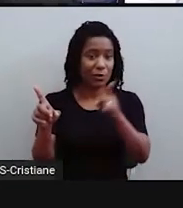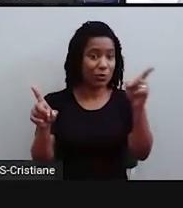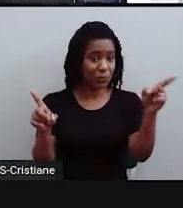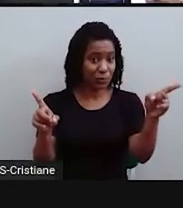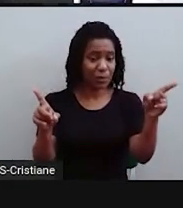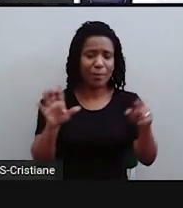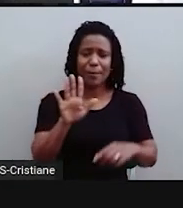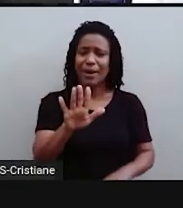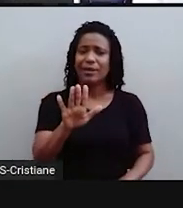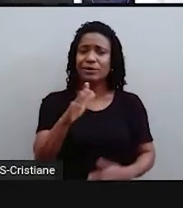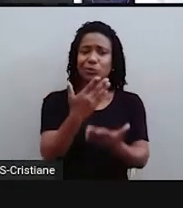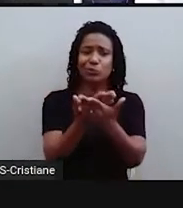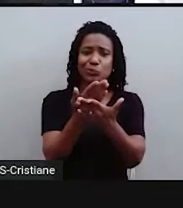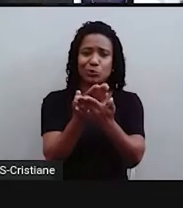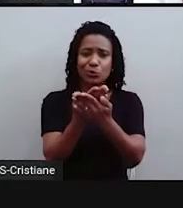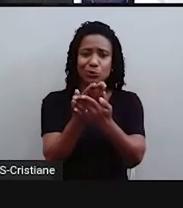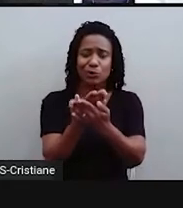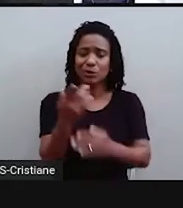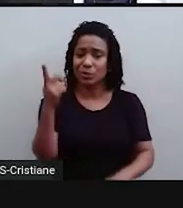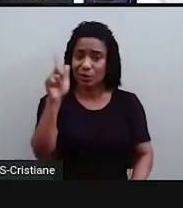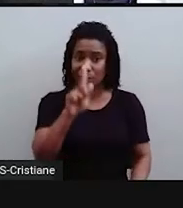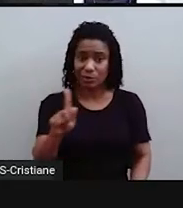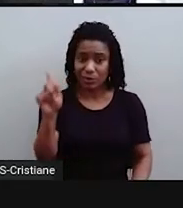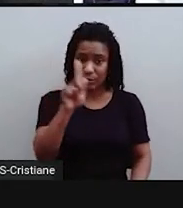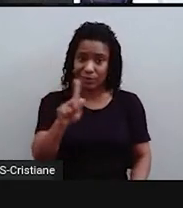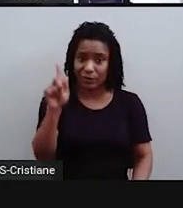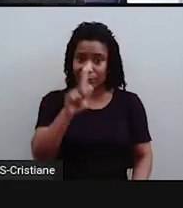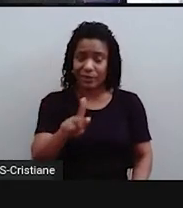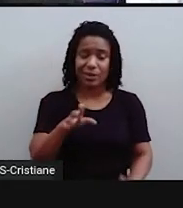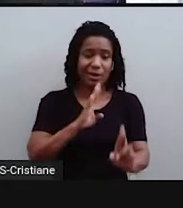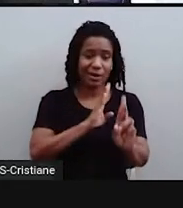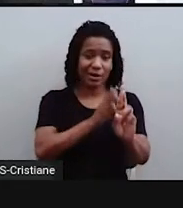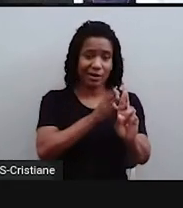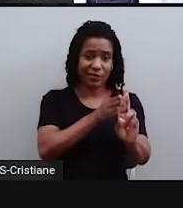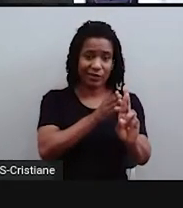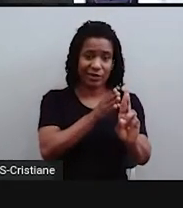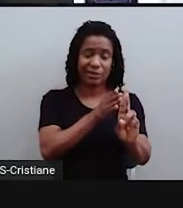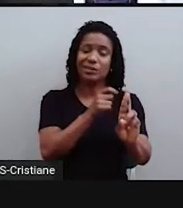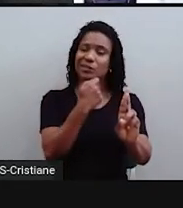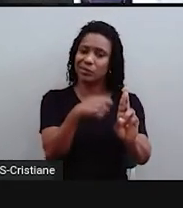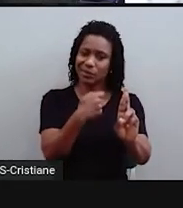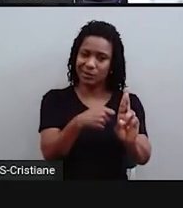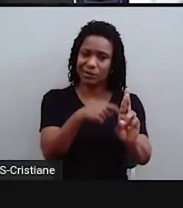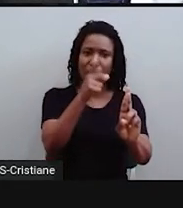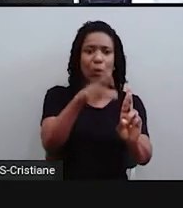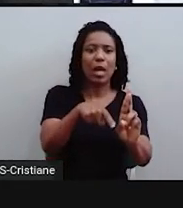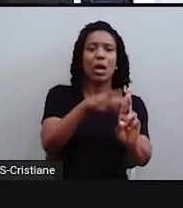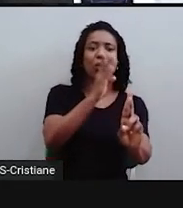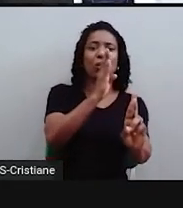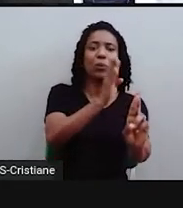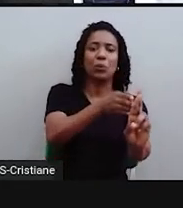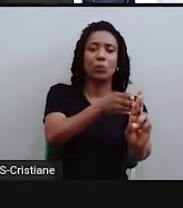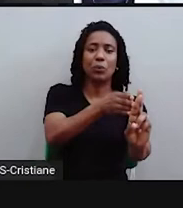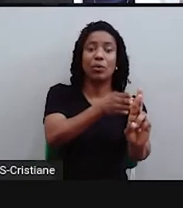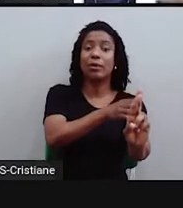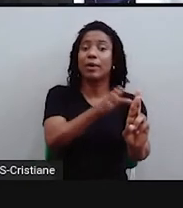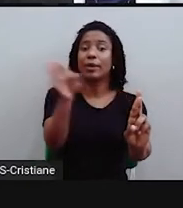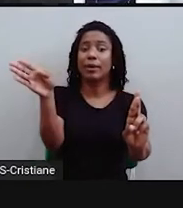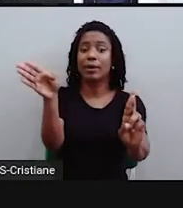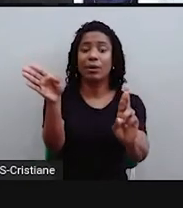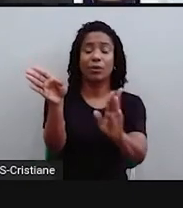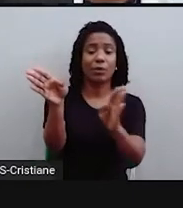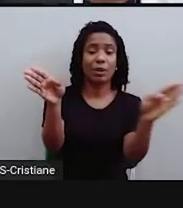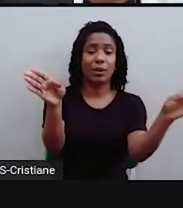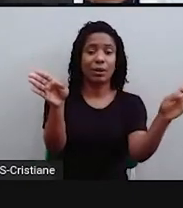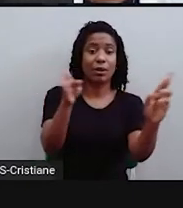é muito importante determinar essa referência para definir nossa localização na superfície terrestre. Então, a gente